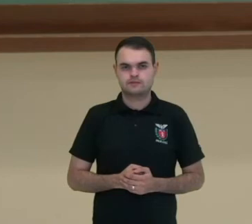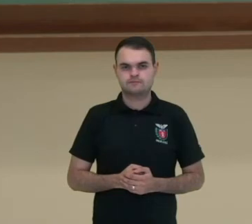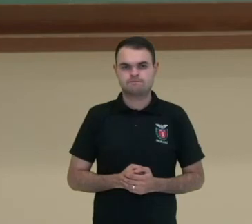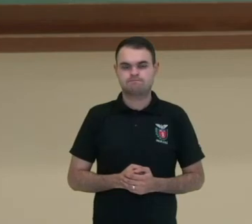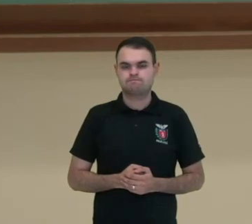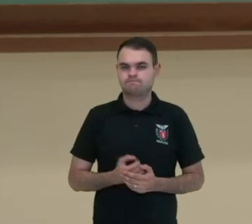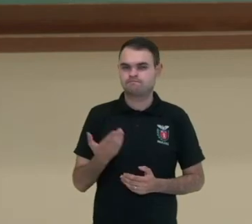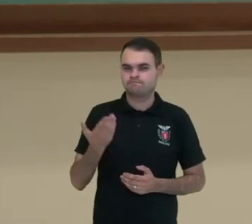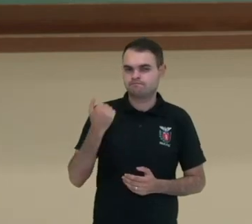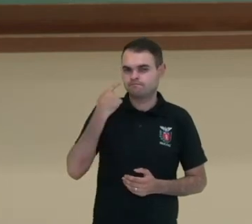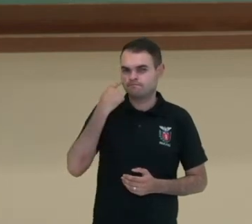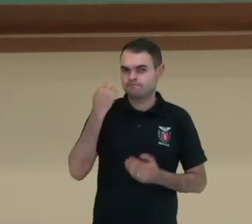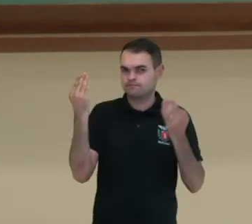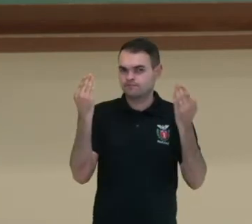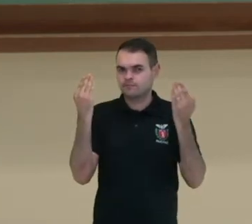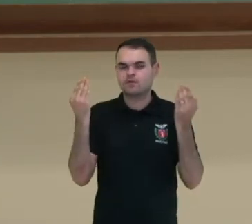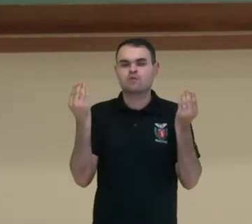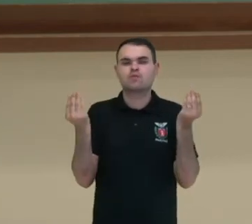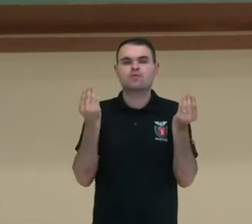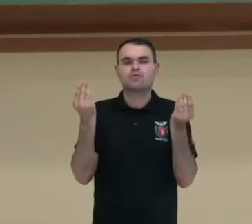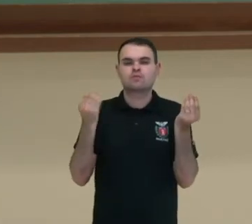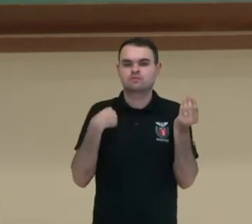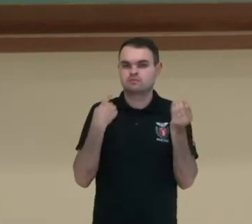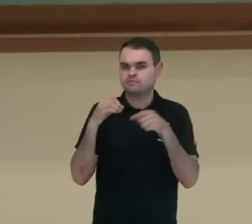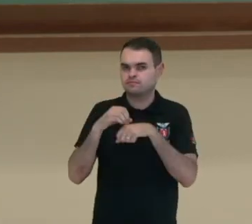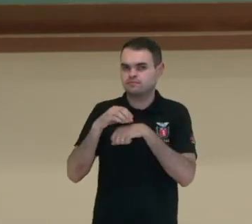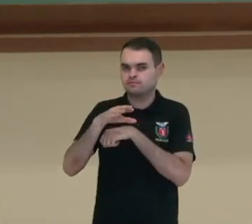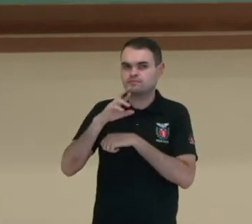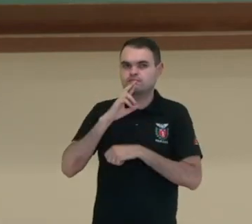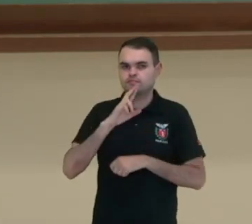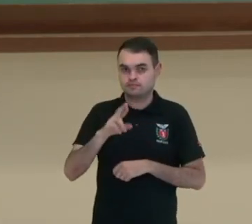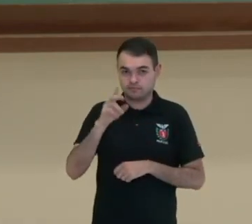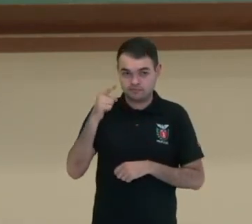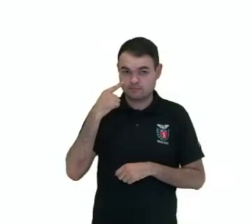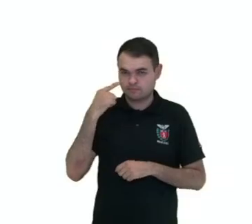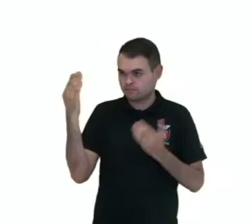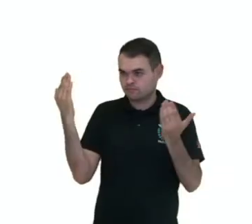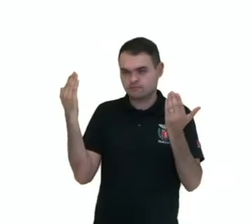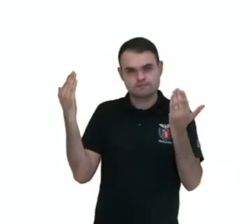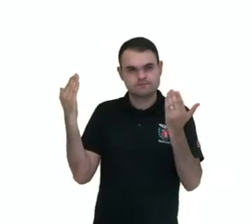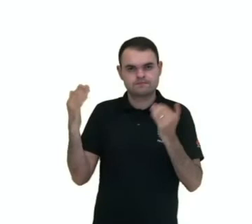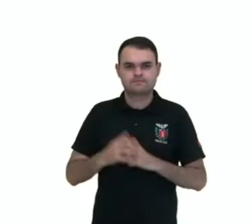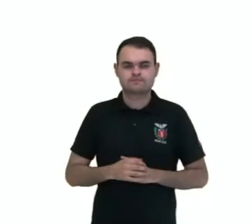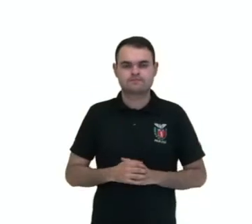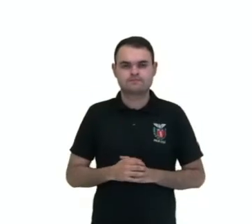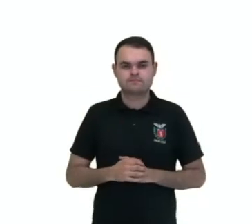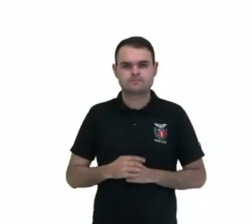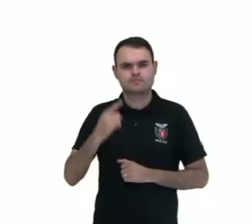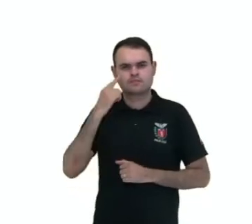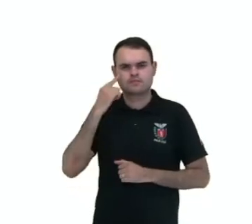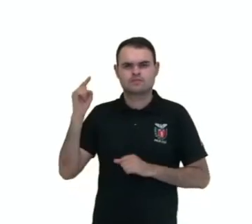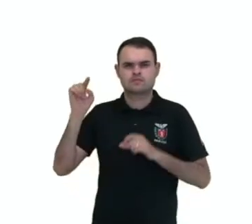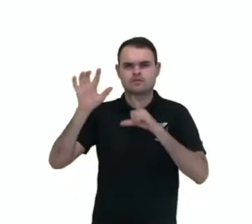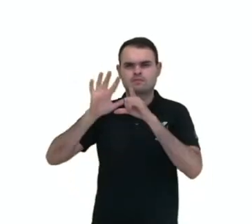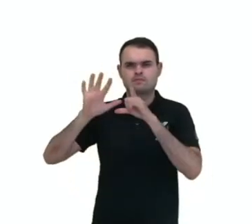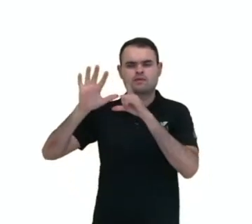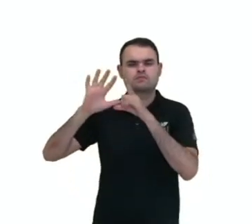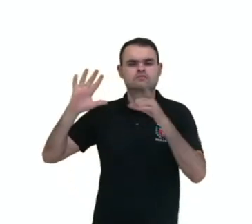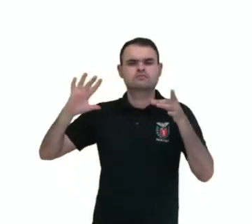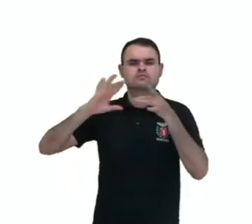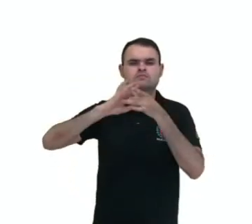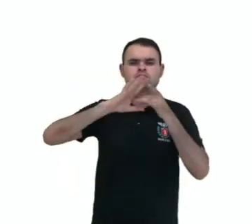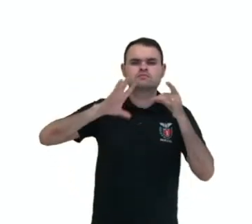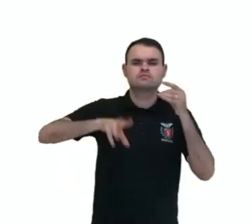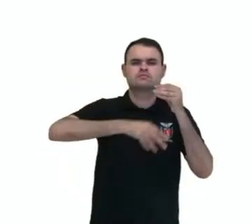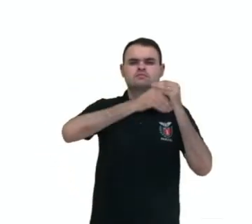Vamos verificar então, pessoal, como que ficou a nossa sugestão de resposta para vocês conferirem? Então vejam, como que a imagem complementa o fato apresentado